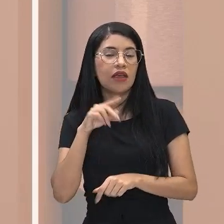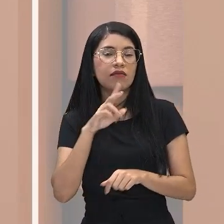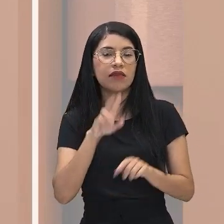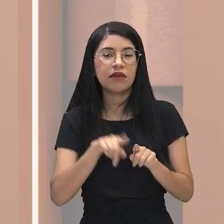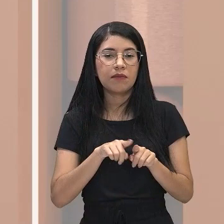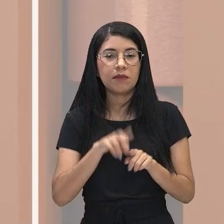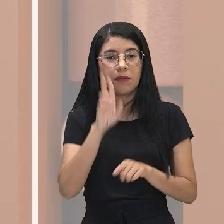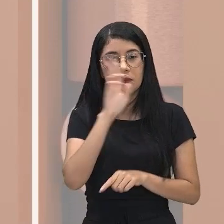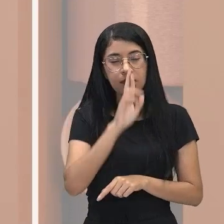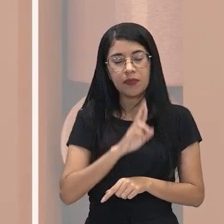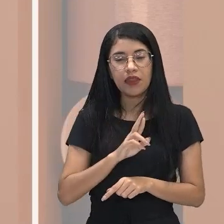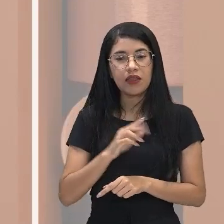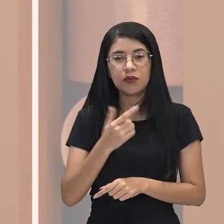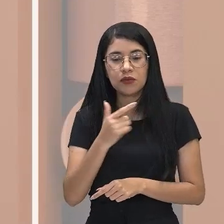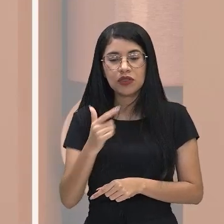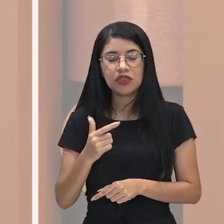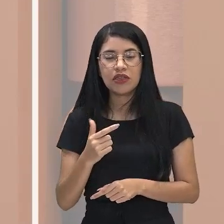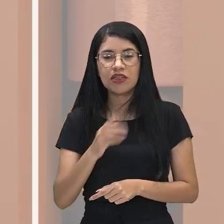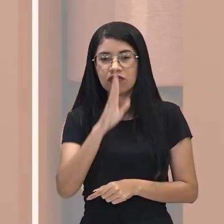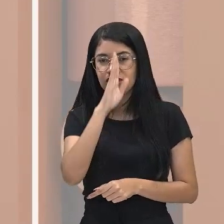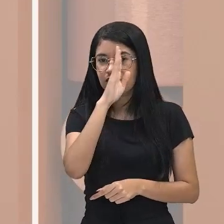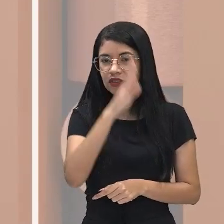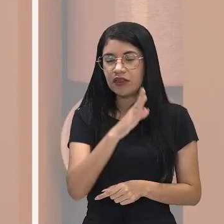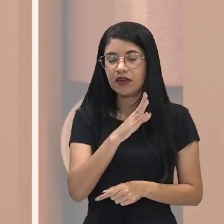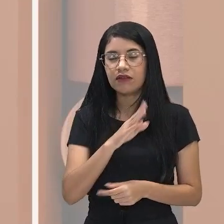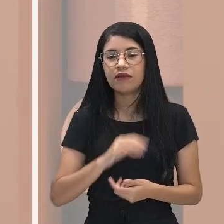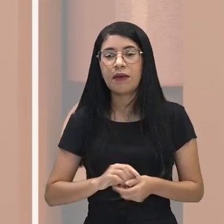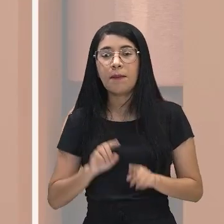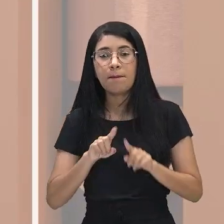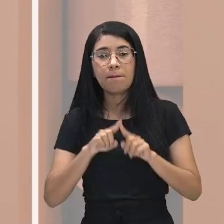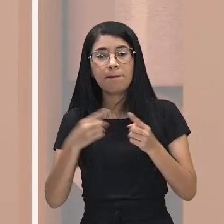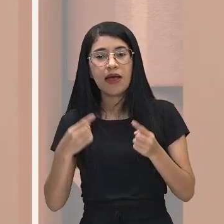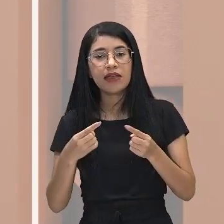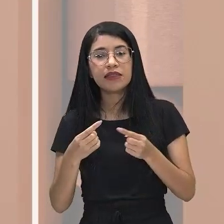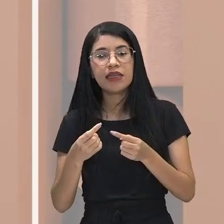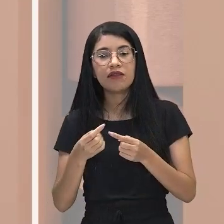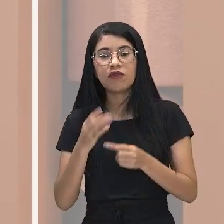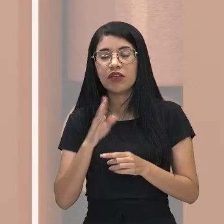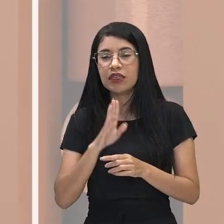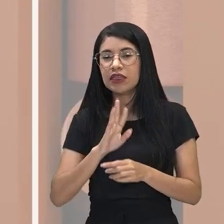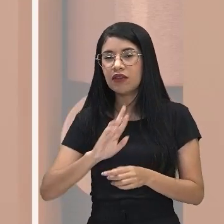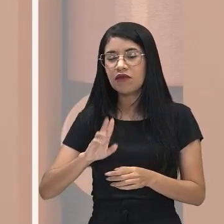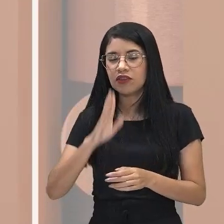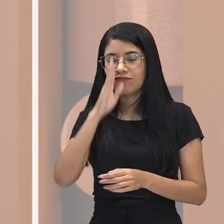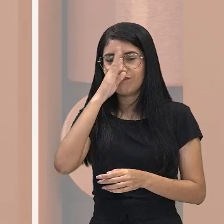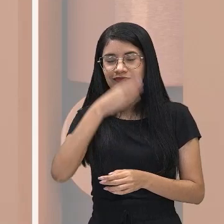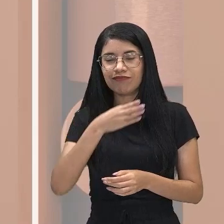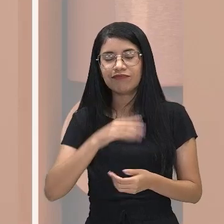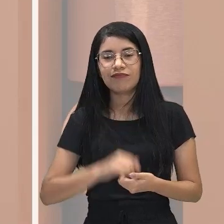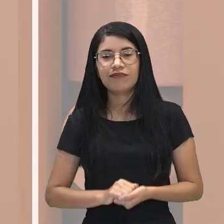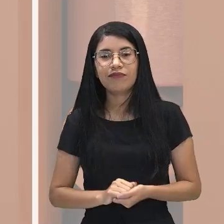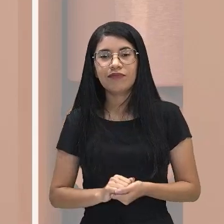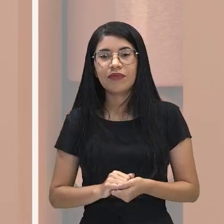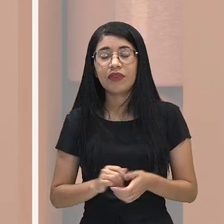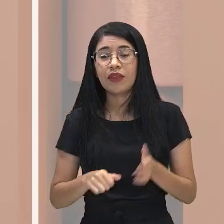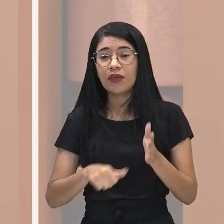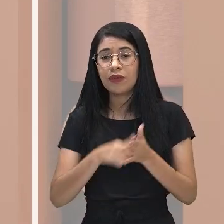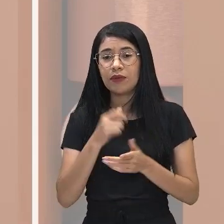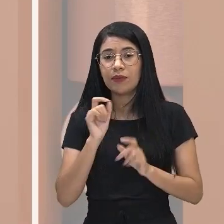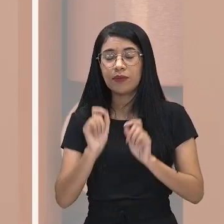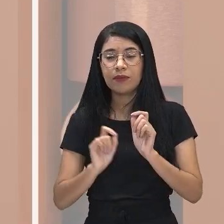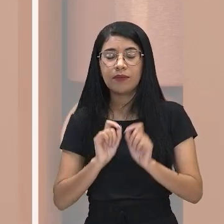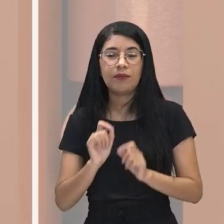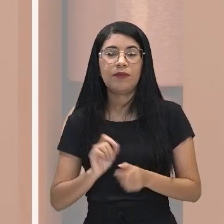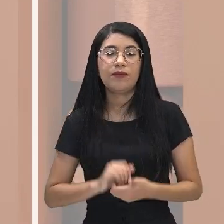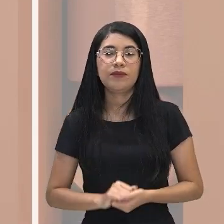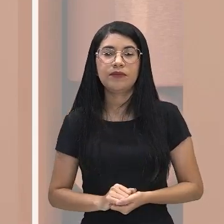conflito armado entre essas potências diretamente, mas o conflito foi indireto. E o primeiro que eu trago para vocês, para a gente conhecer